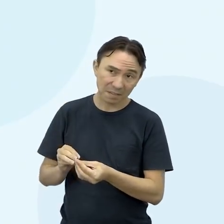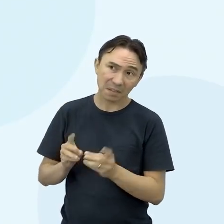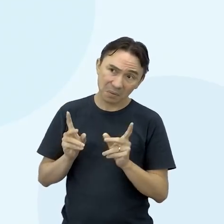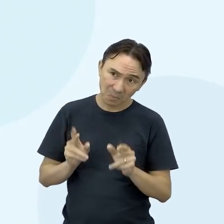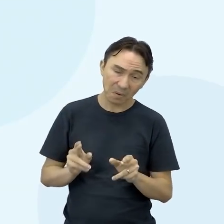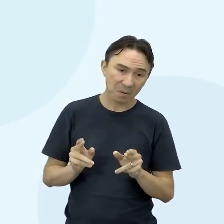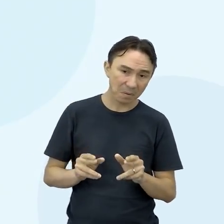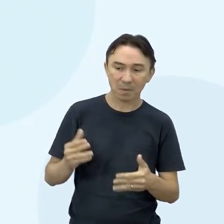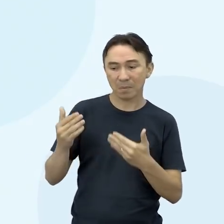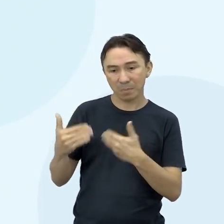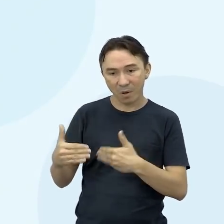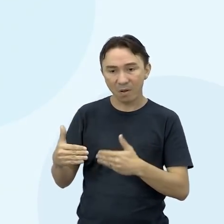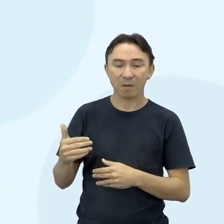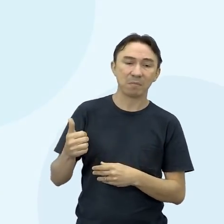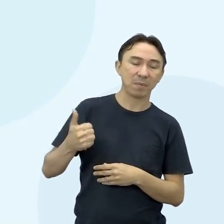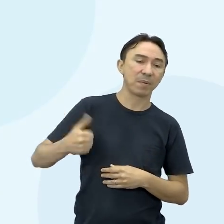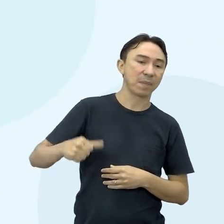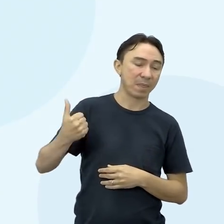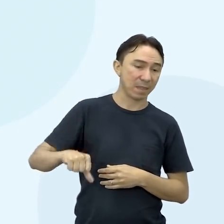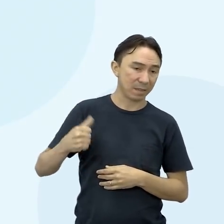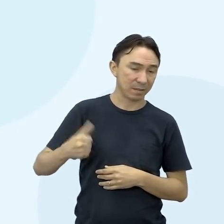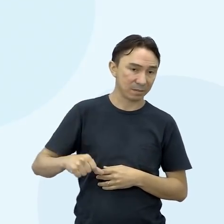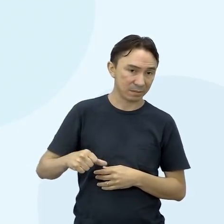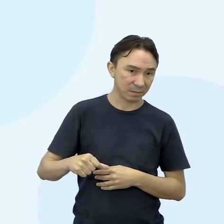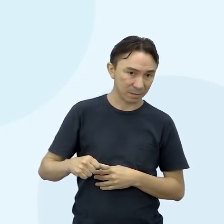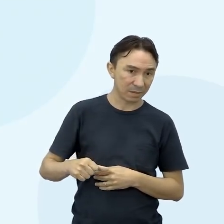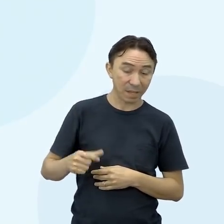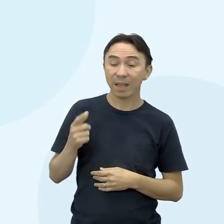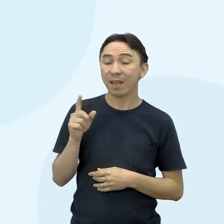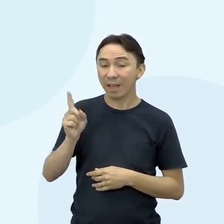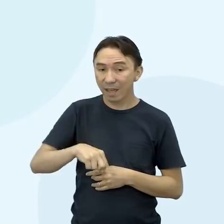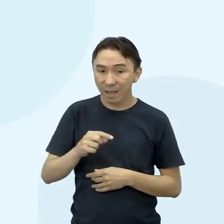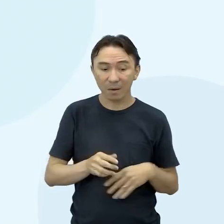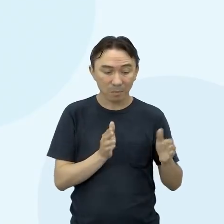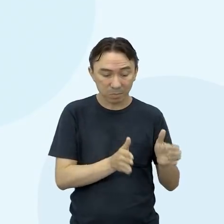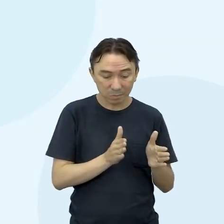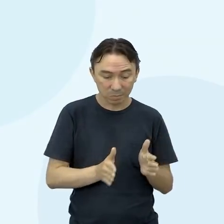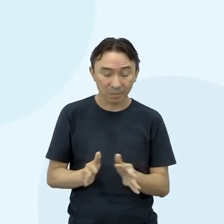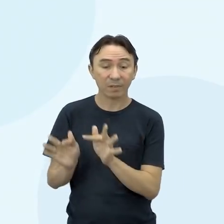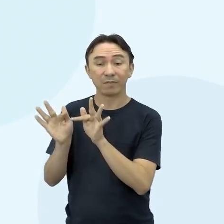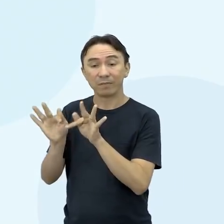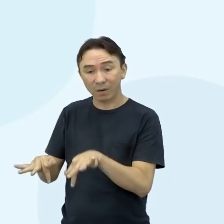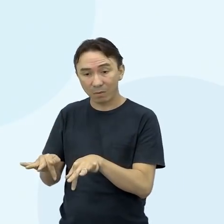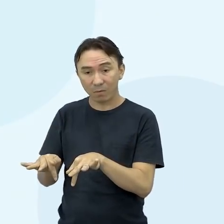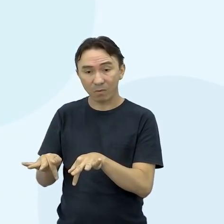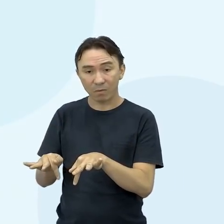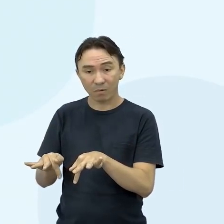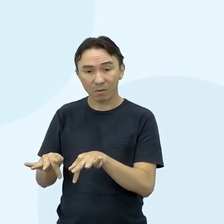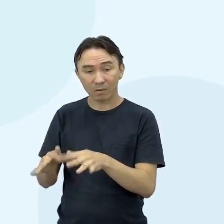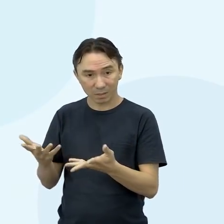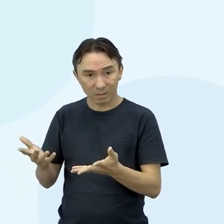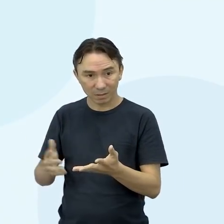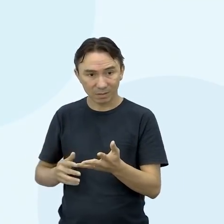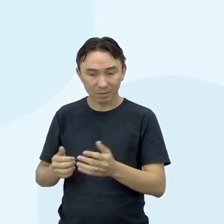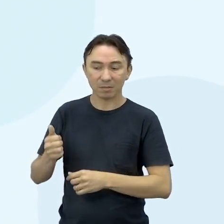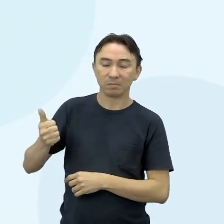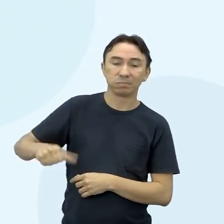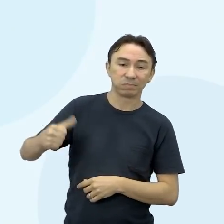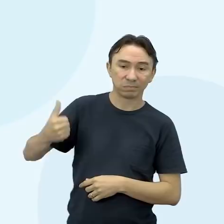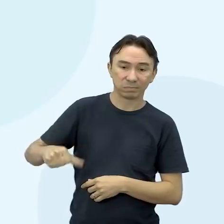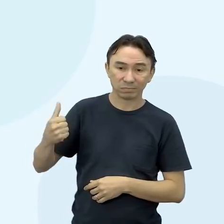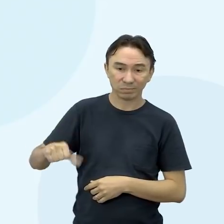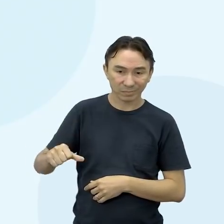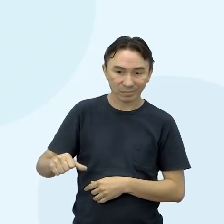uma avaliação de finalização de processo, né? Que ela é uma avaliação que vai ser agregada